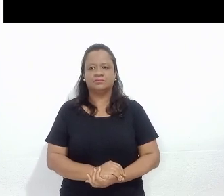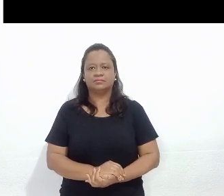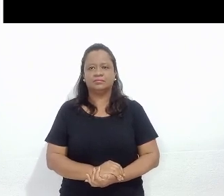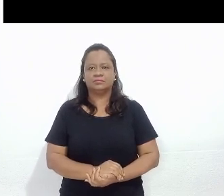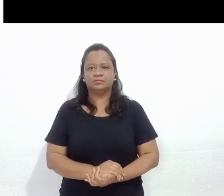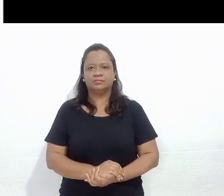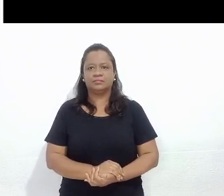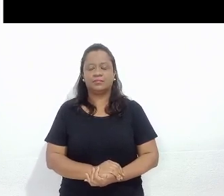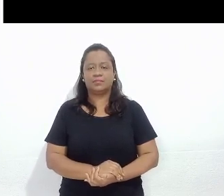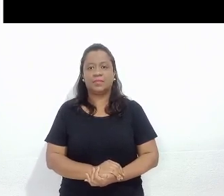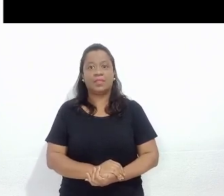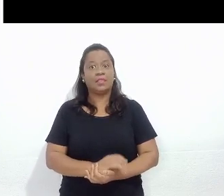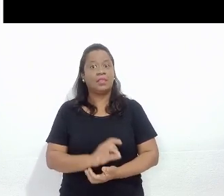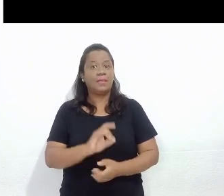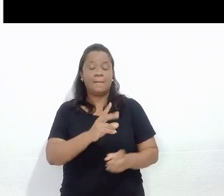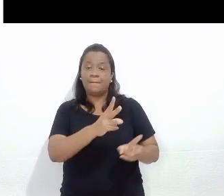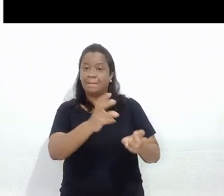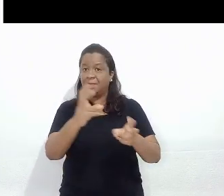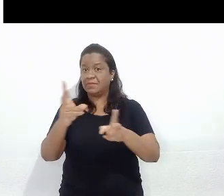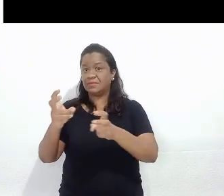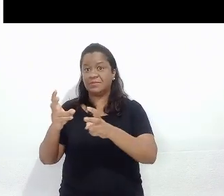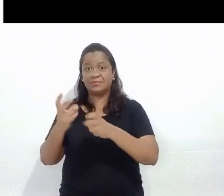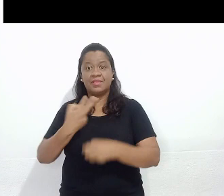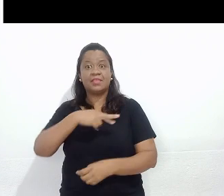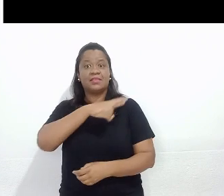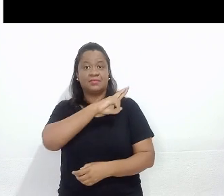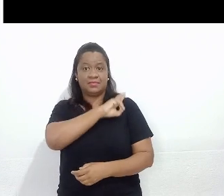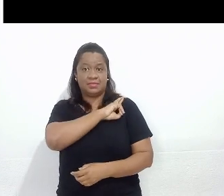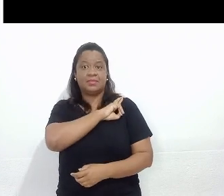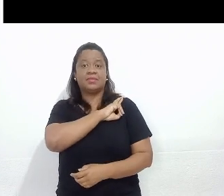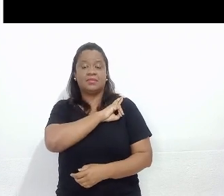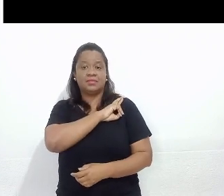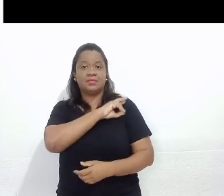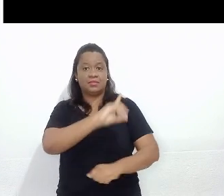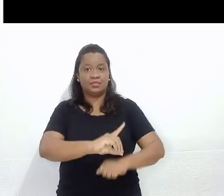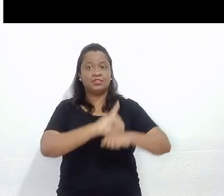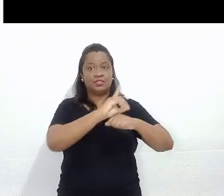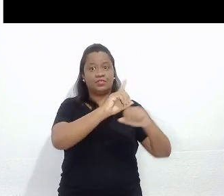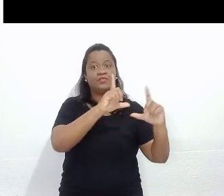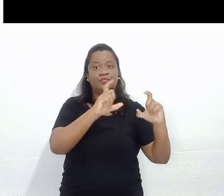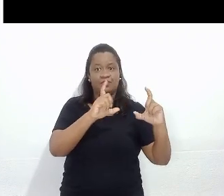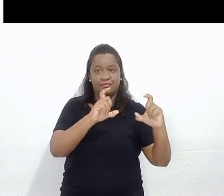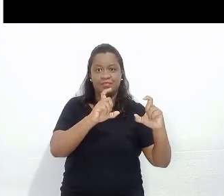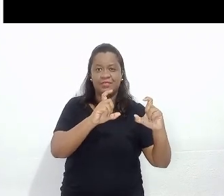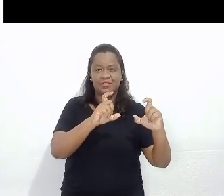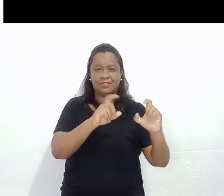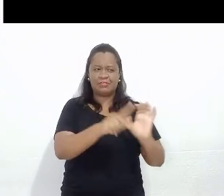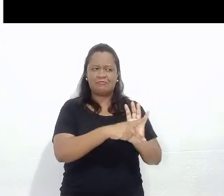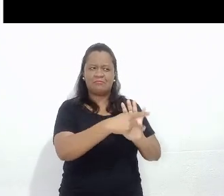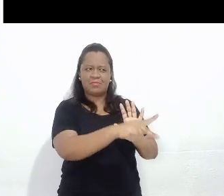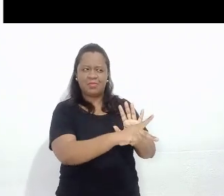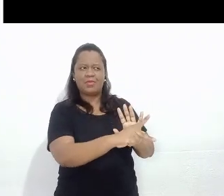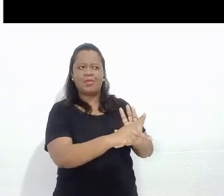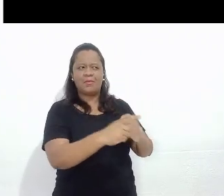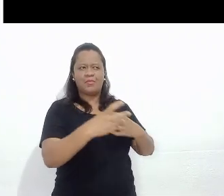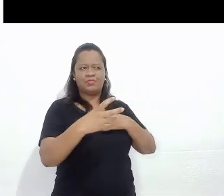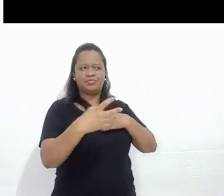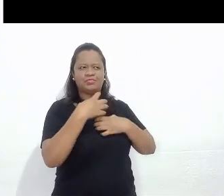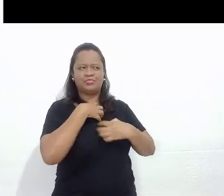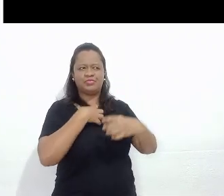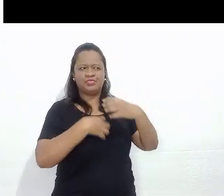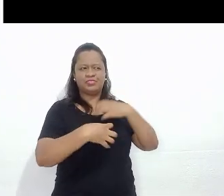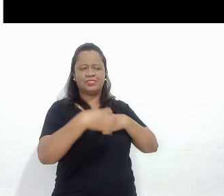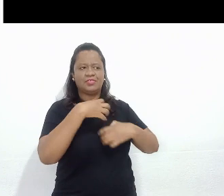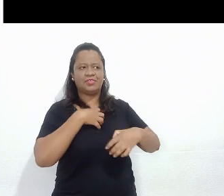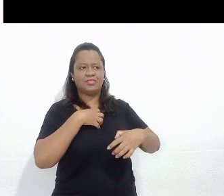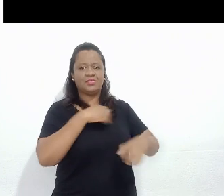Então é isso, é para a gente perceber o papel do diretor de fotografia, que ele também tem a pegada dele, ele também tem o jeito dele